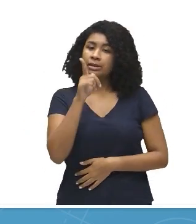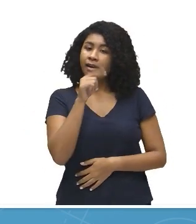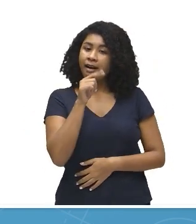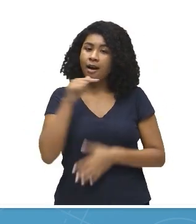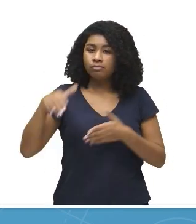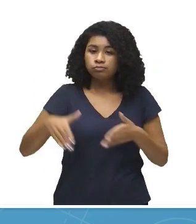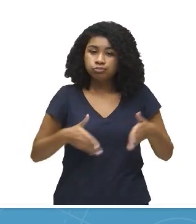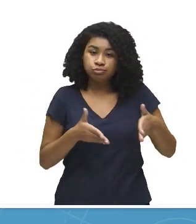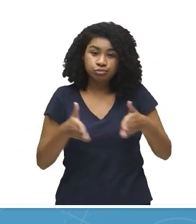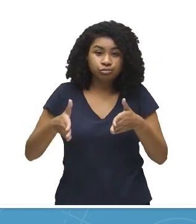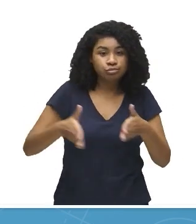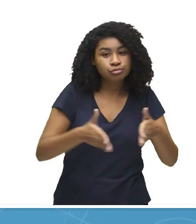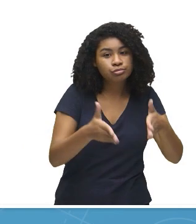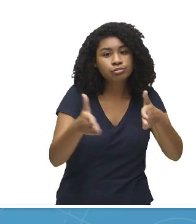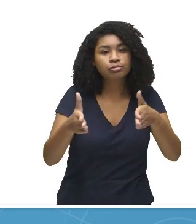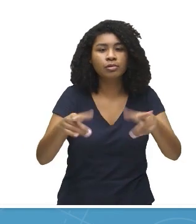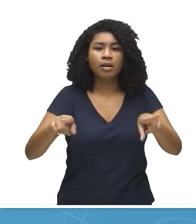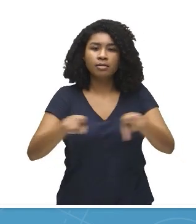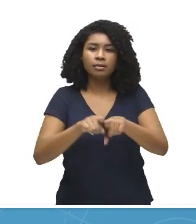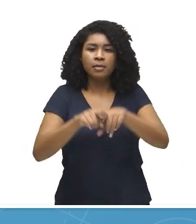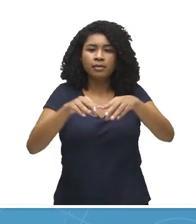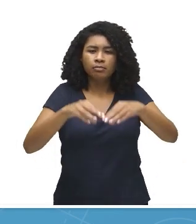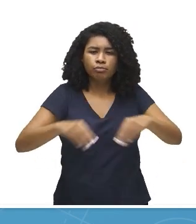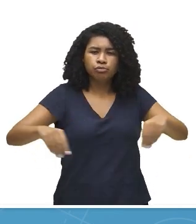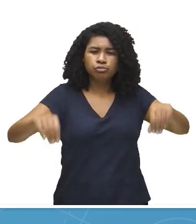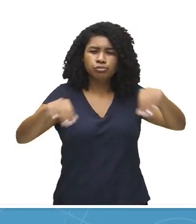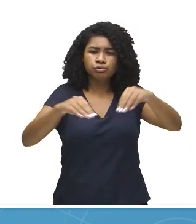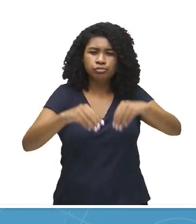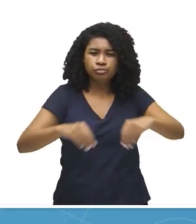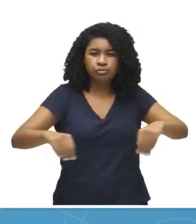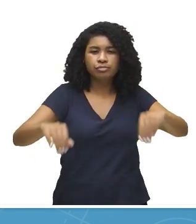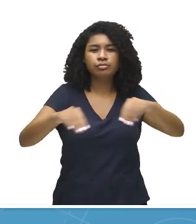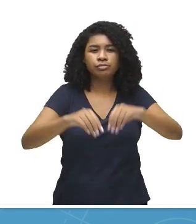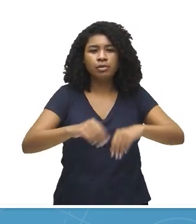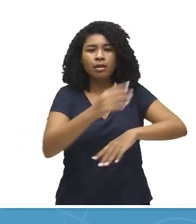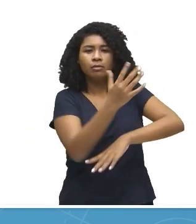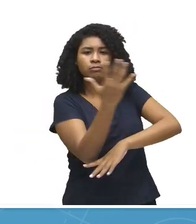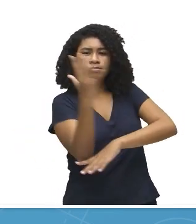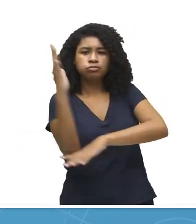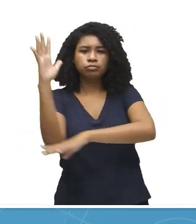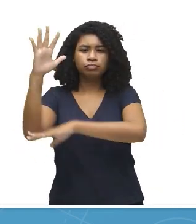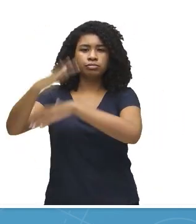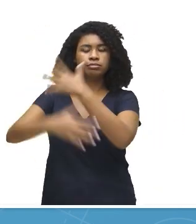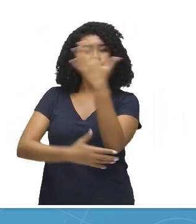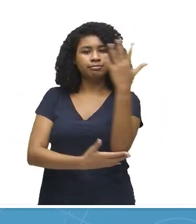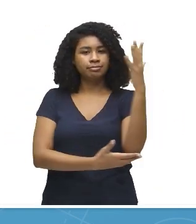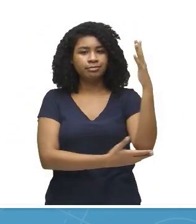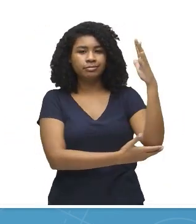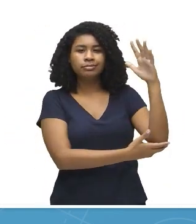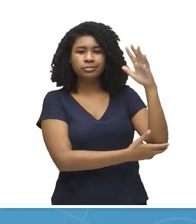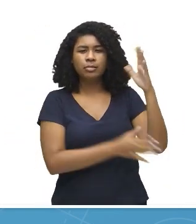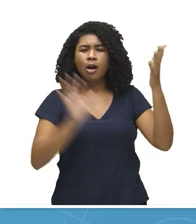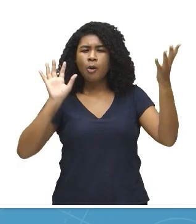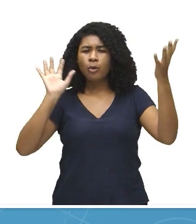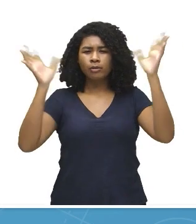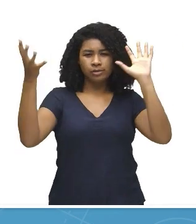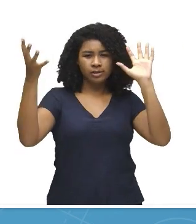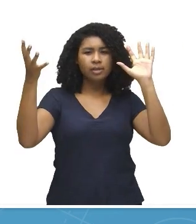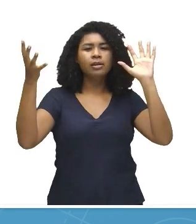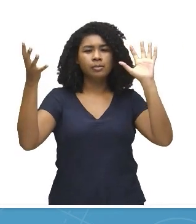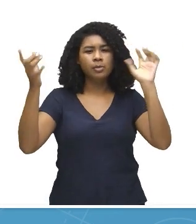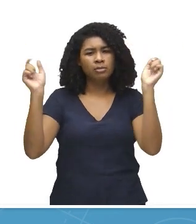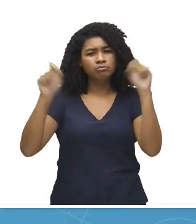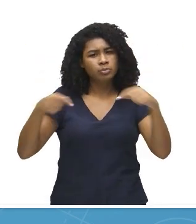ao lado, a gente tem o solo, né? Temos também a vegetação, o clima que vai compor